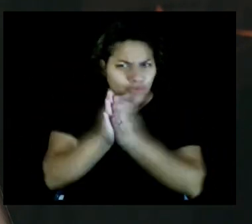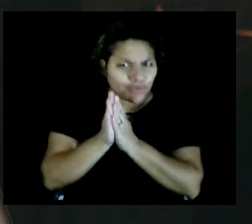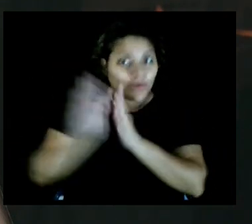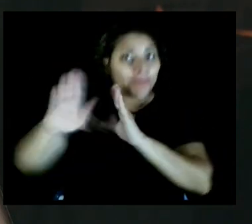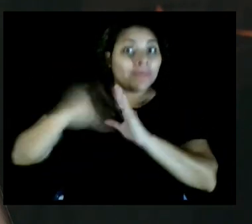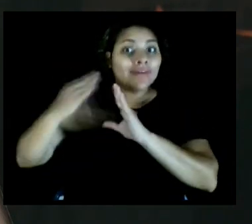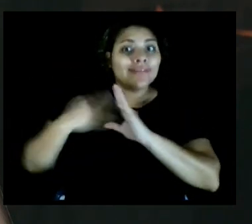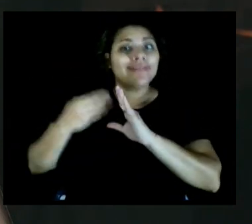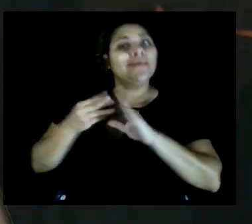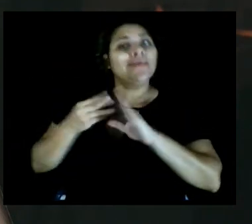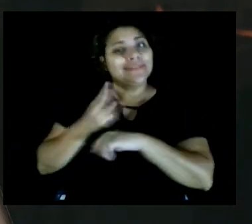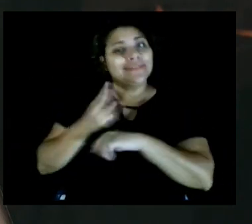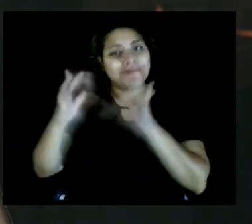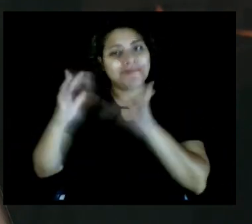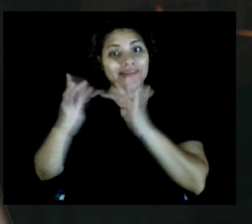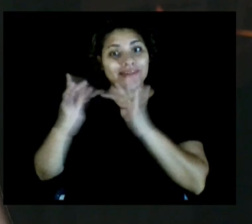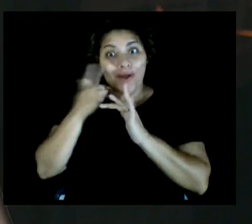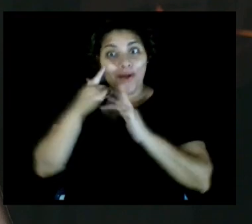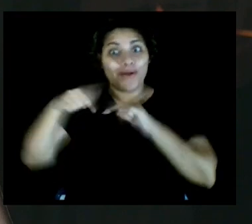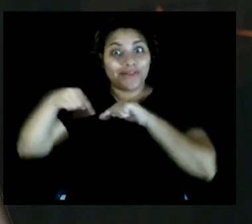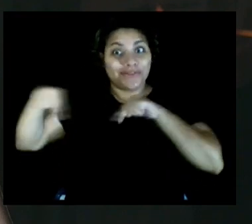bom?